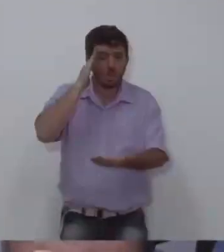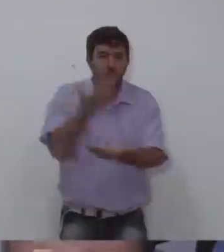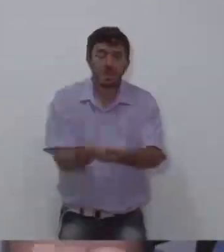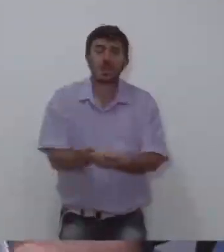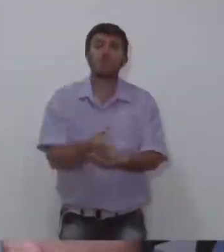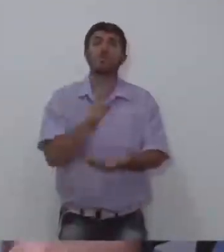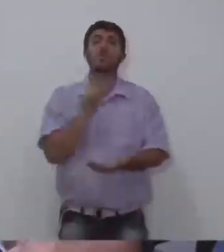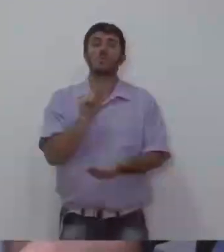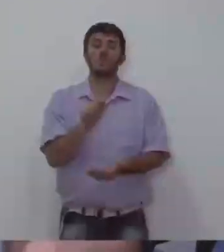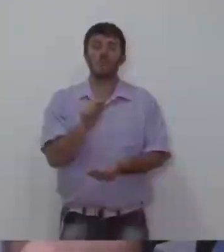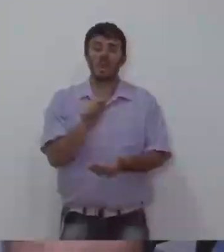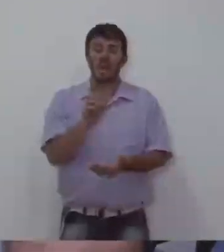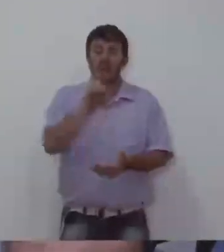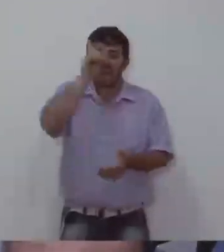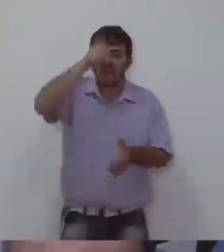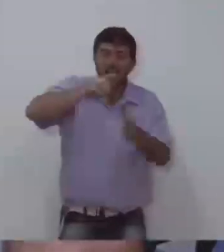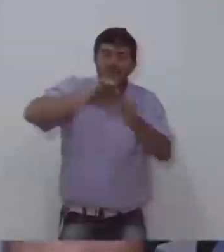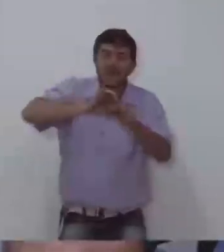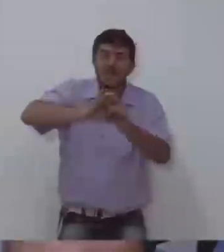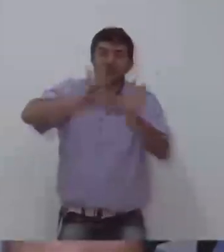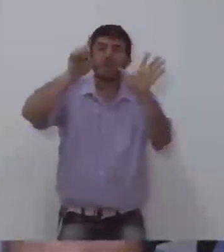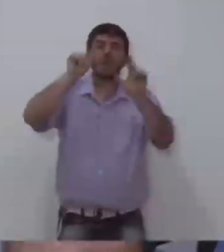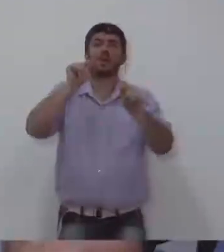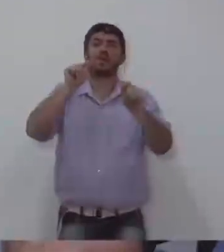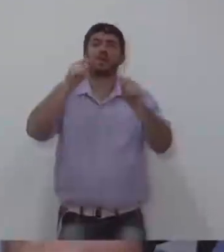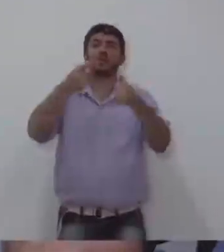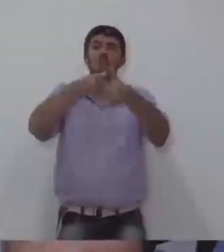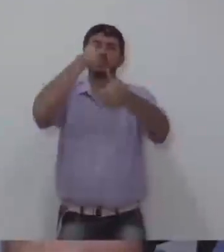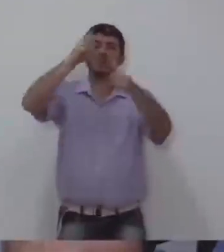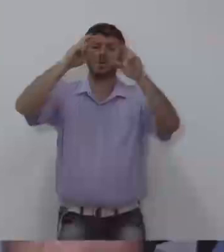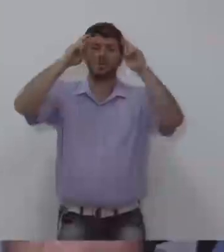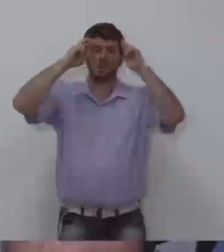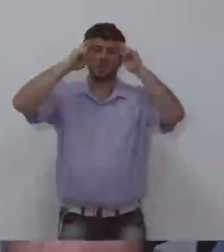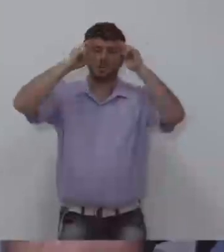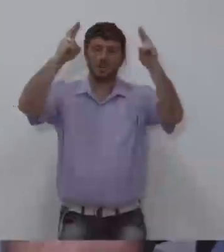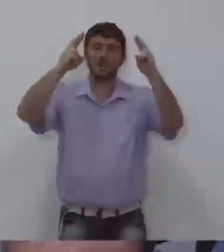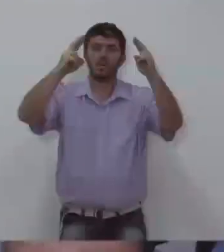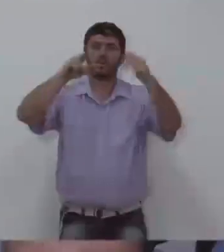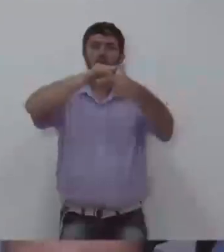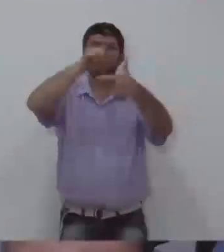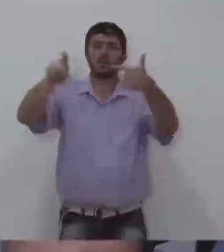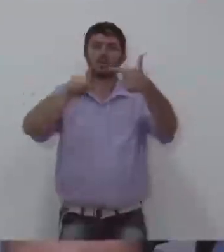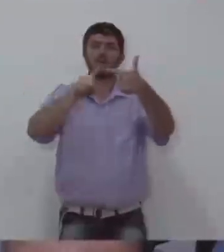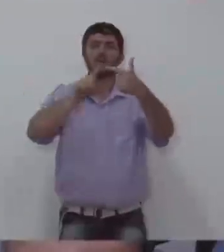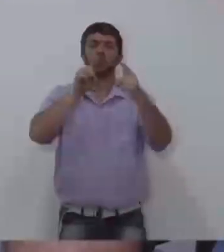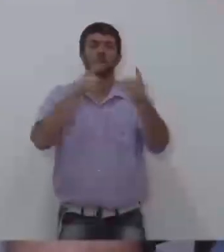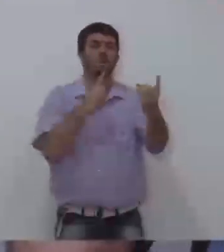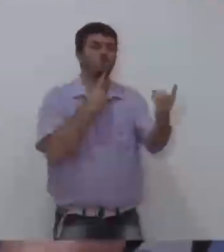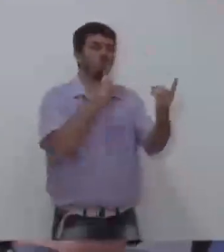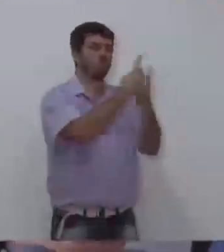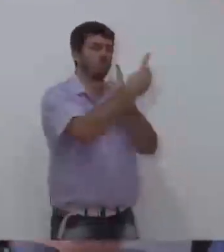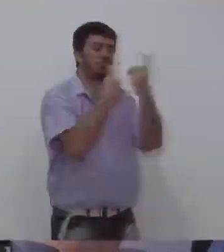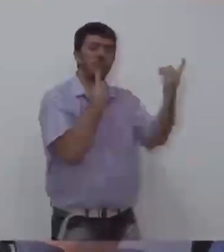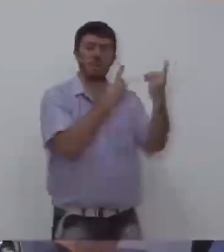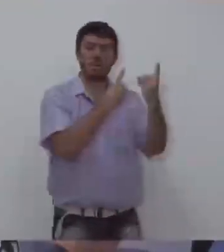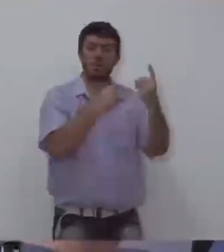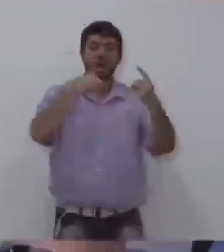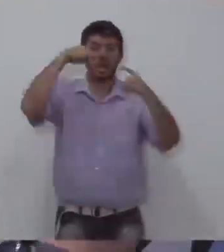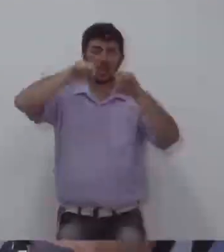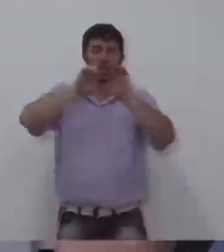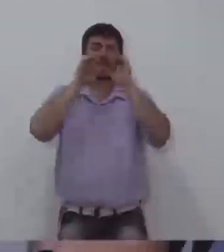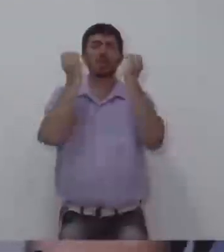isso transcende qualquer discussão. E a casa, nós temos, é um lugar de discussão mesmo, é um lugar